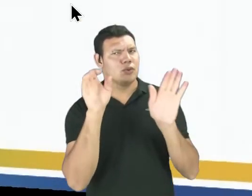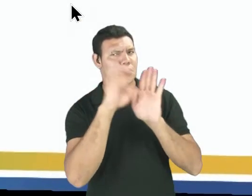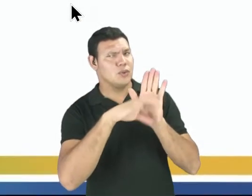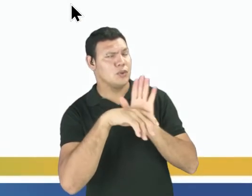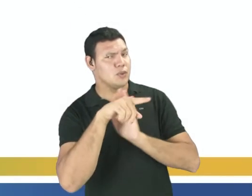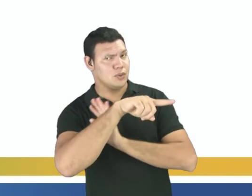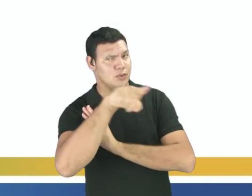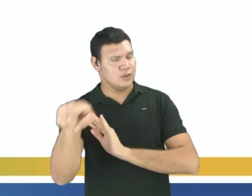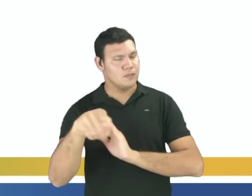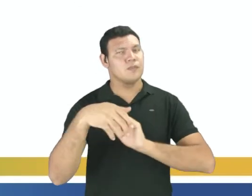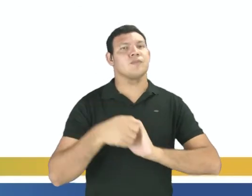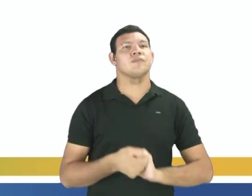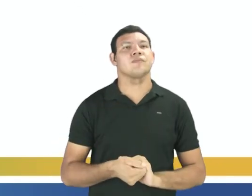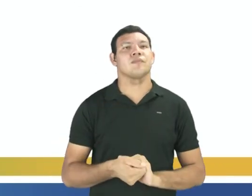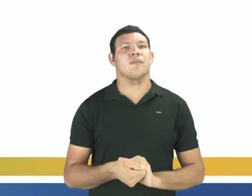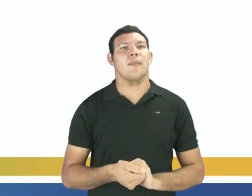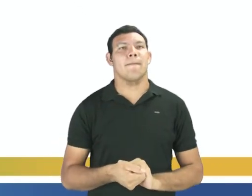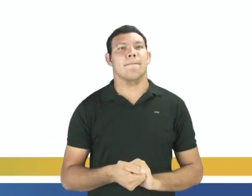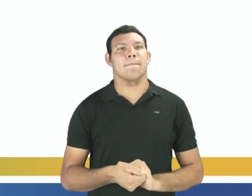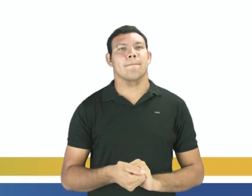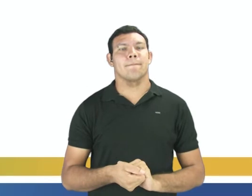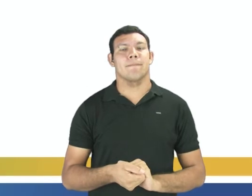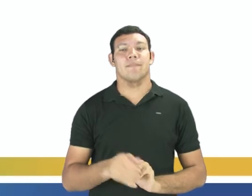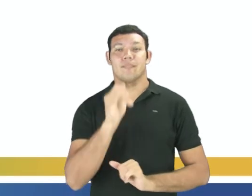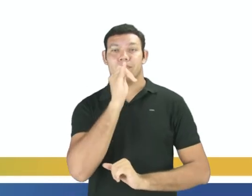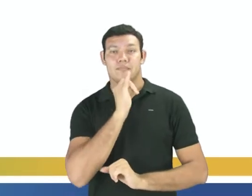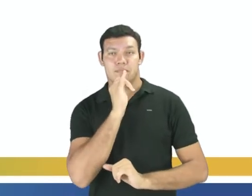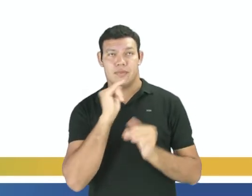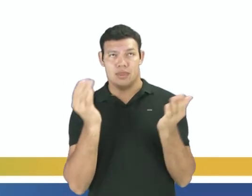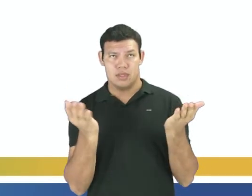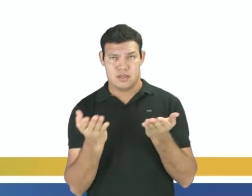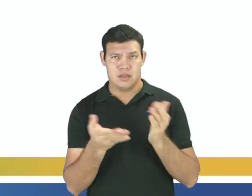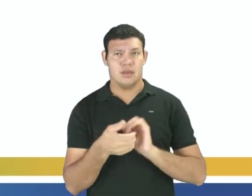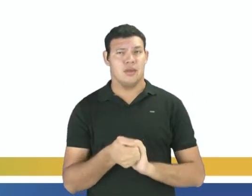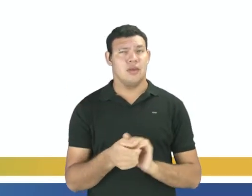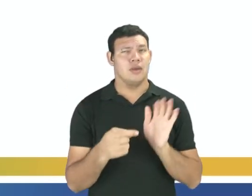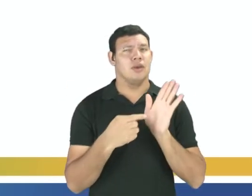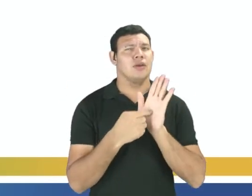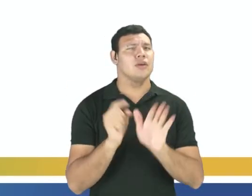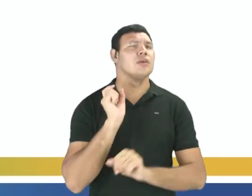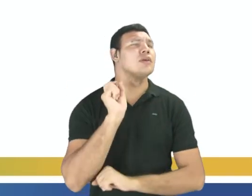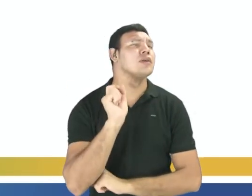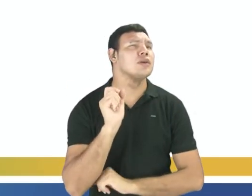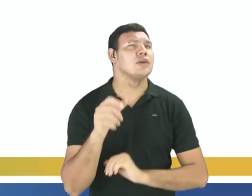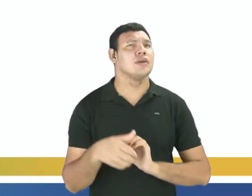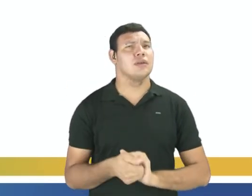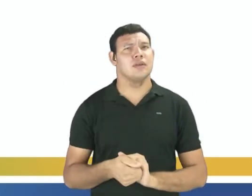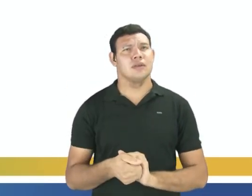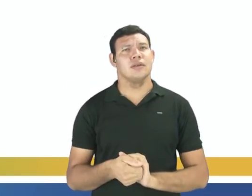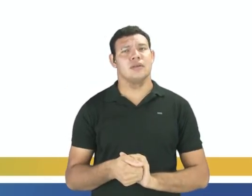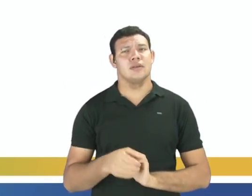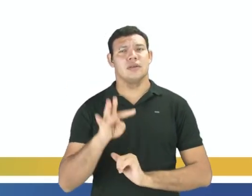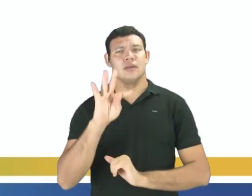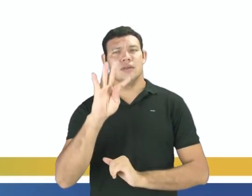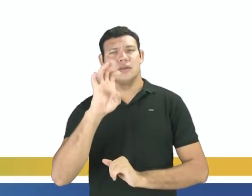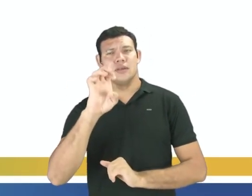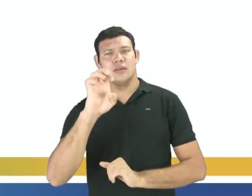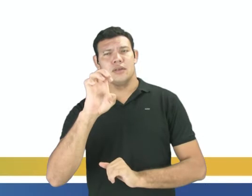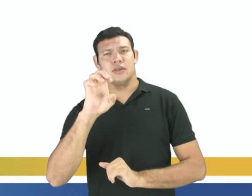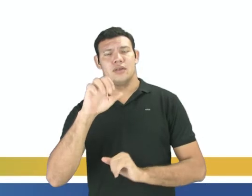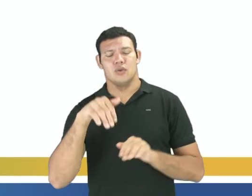você. Neste próximo exemplo, eu quero te mostrar a seguinte situação. Disse que um tecelão levou